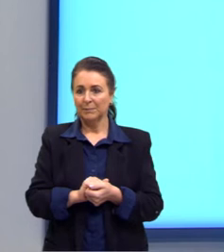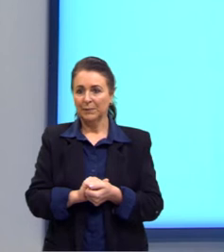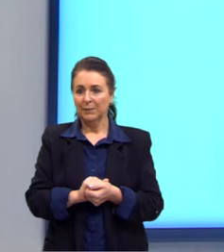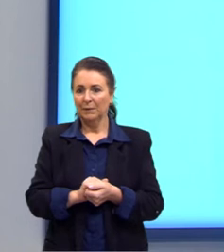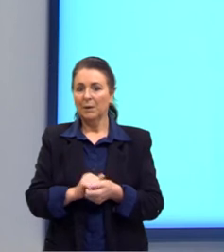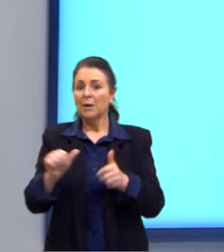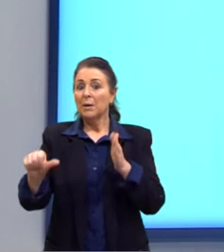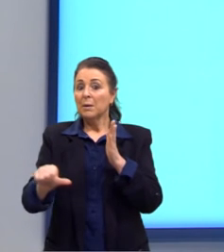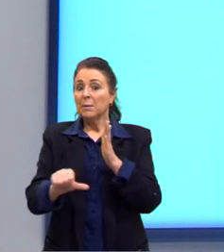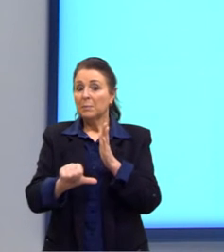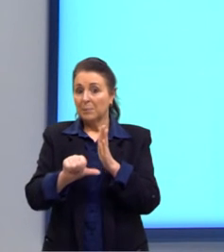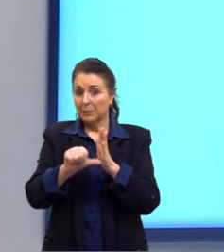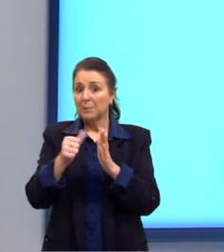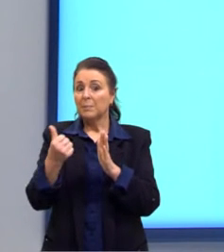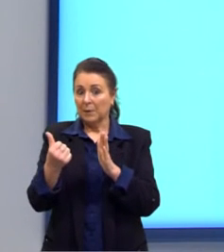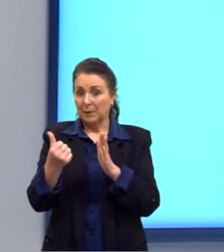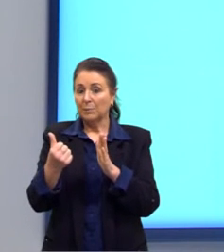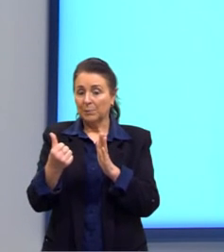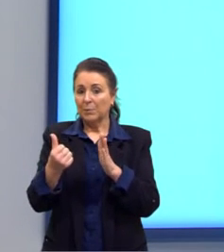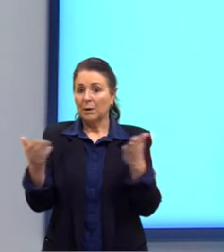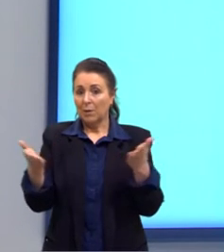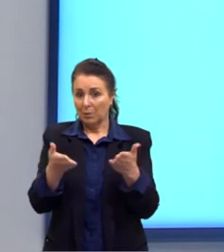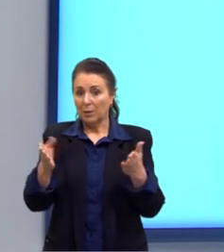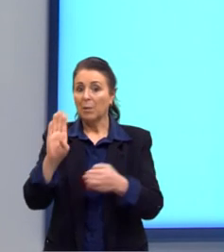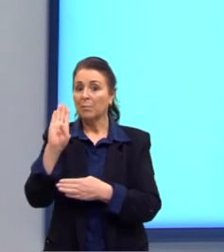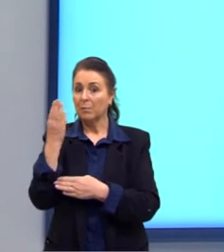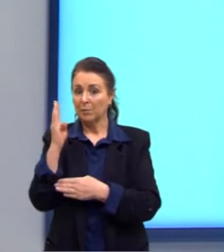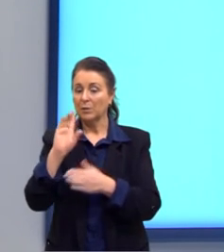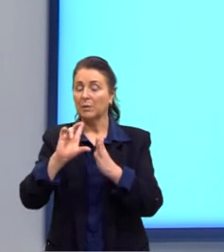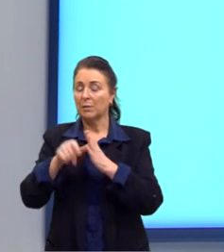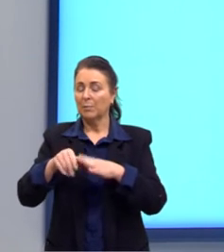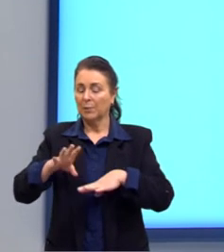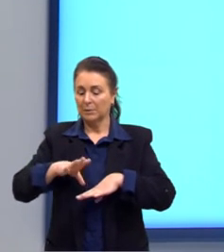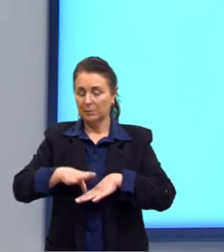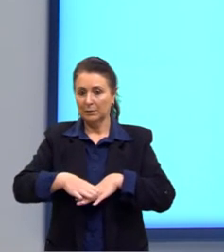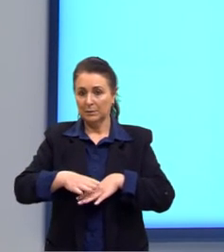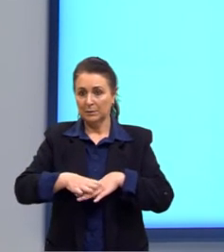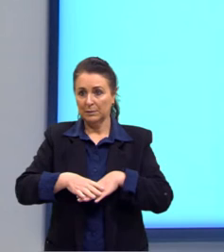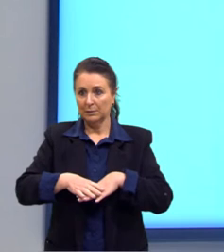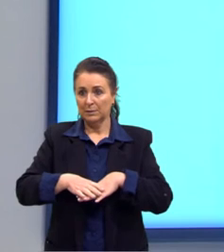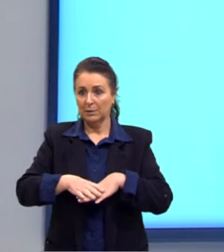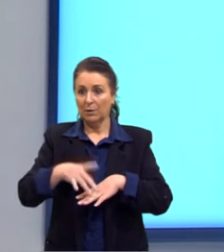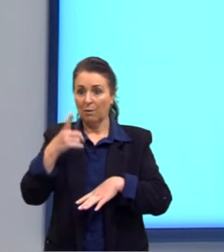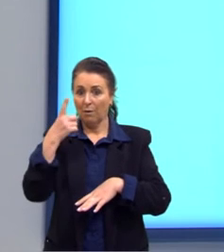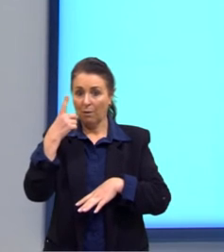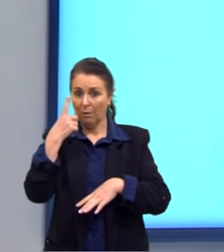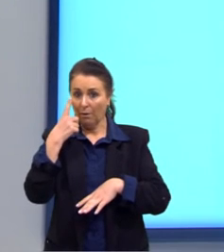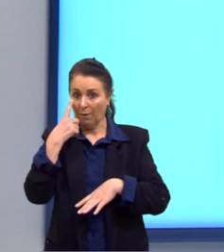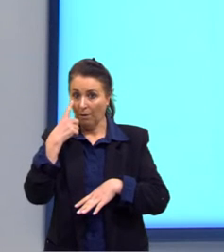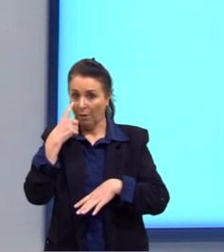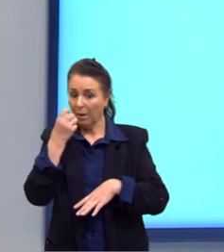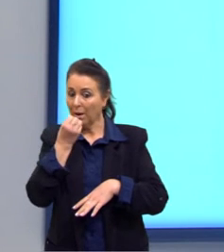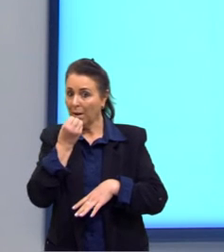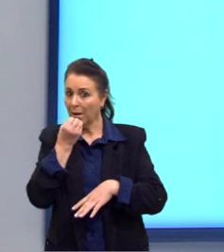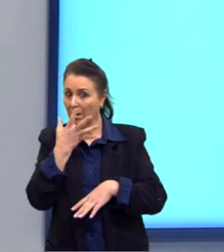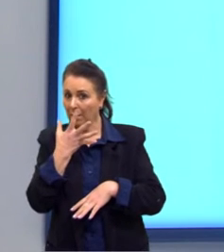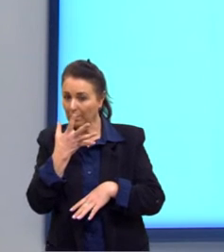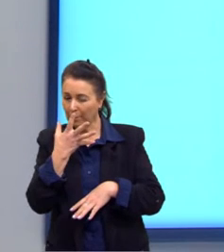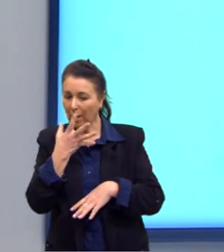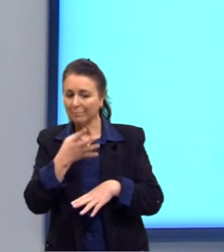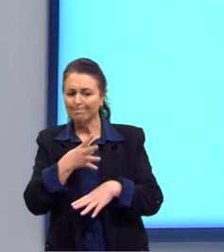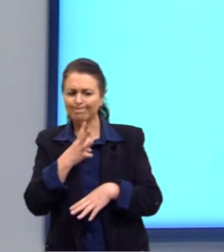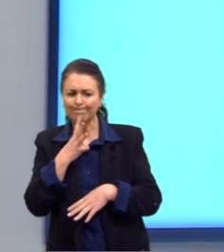se pronunciando menos importante mas vou deixar ela para depois bom então olhem bem a era do Grama vão se familiarizando